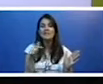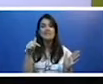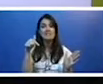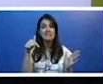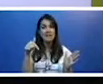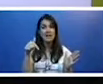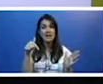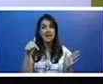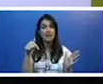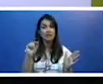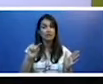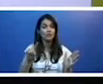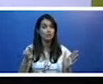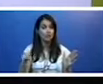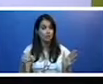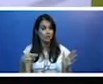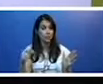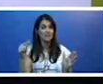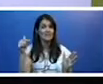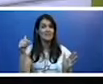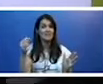7,76